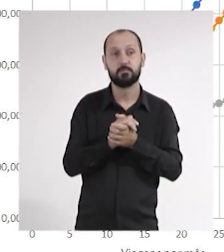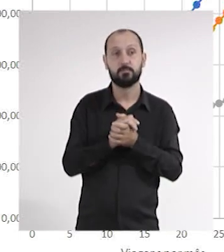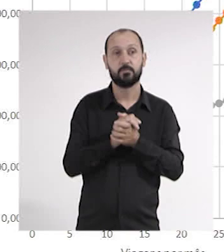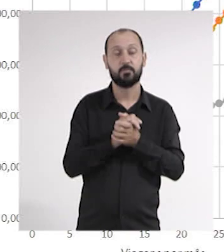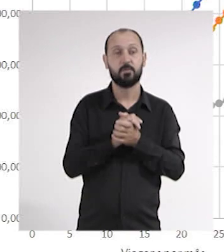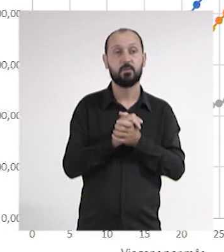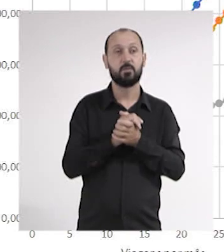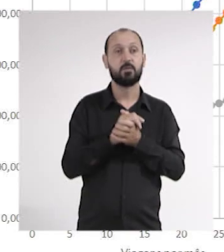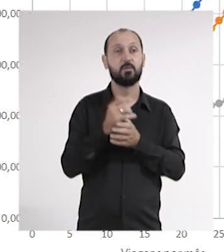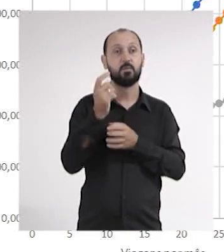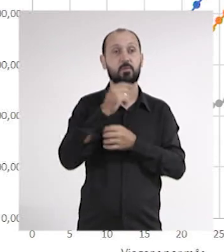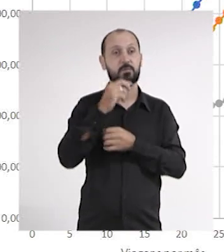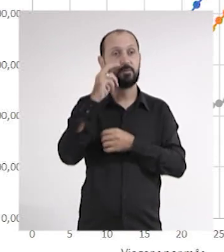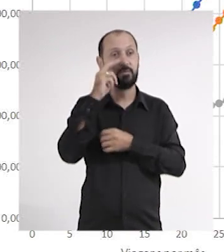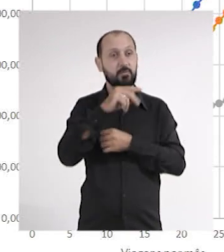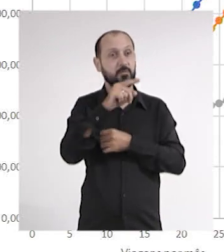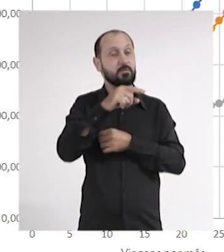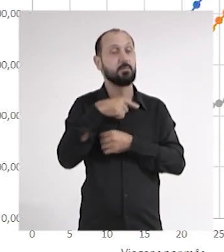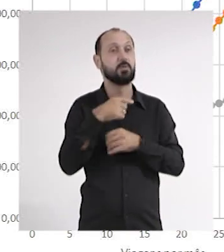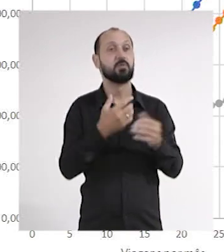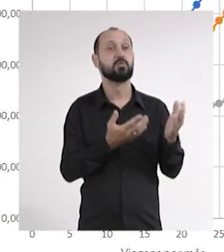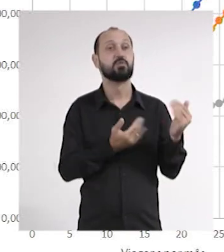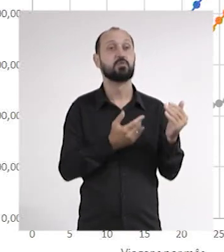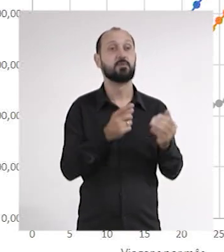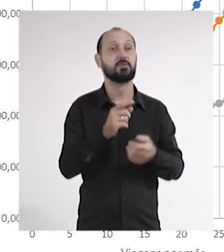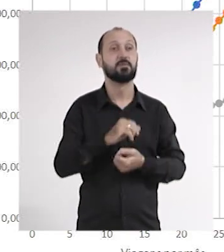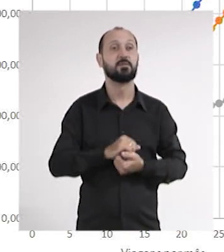conseguindo enxergar, eu peço ajuda dos mais jovens.